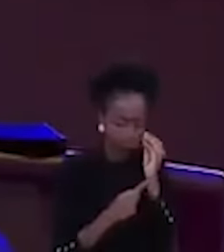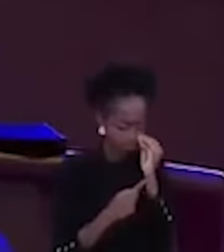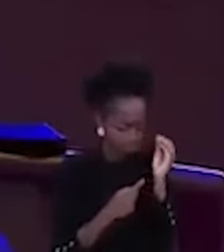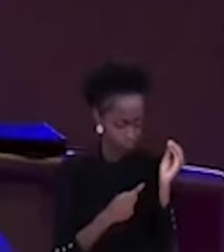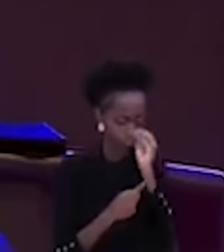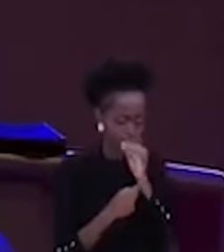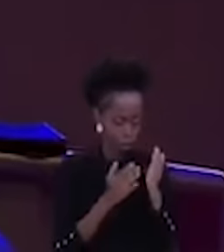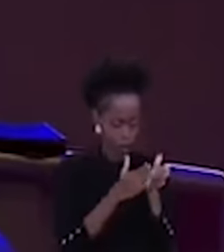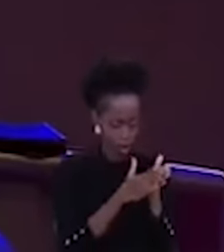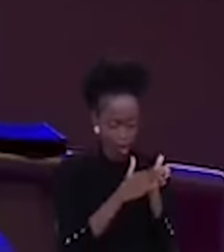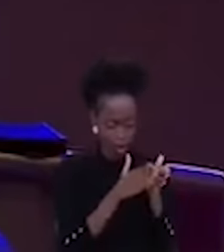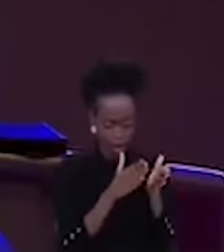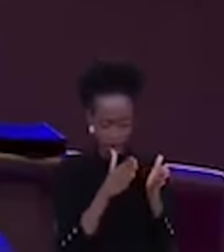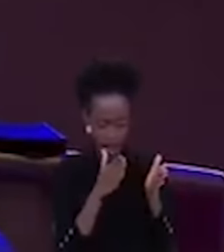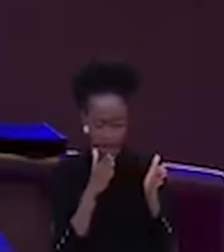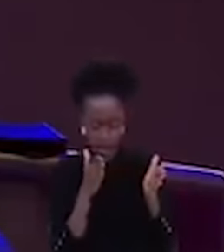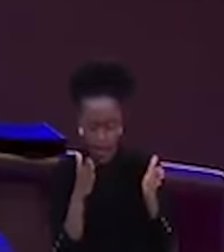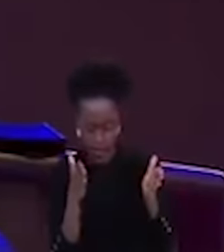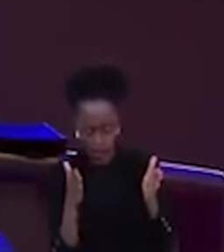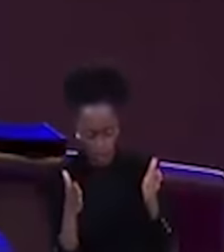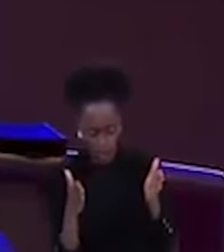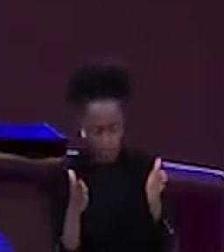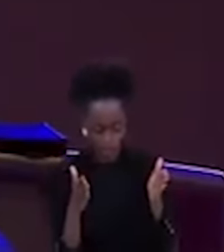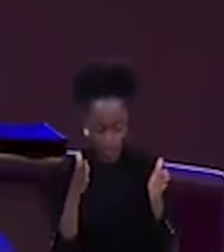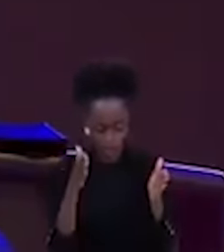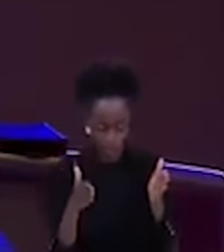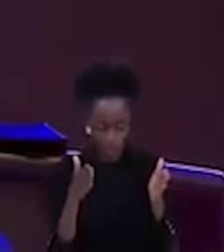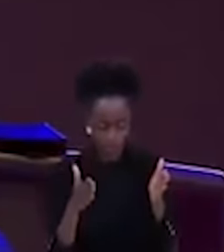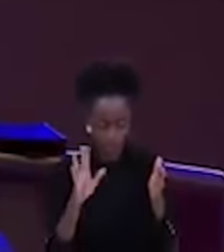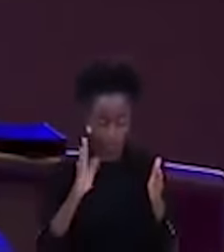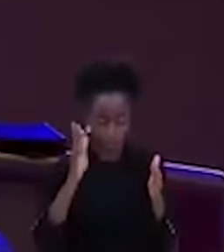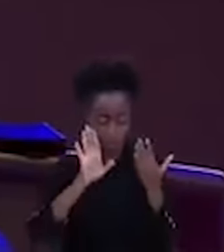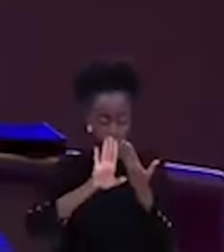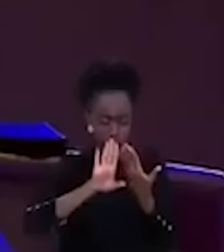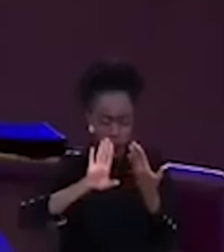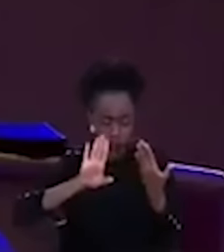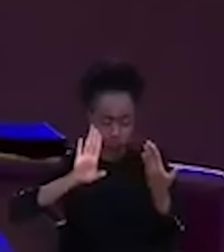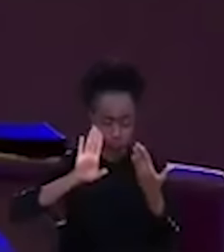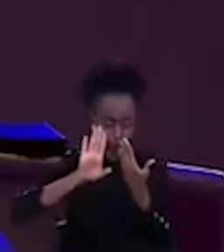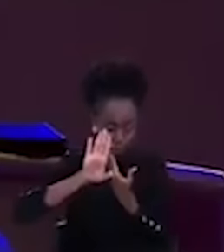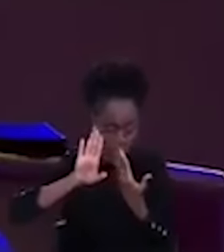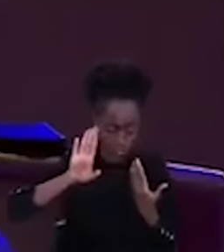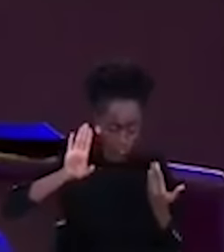desprezou, você achou que não precisava de mim, e eu me aborreci,